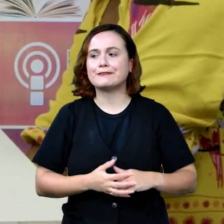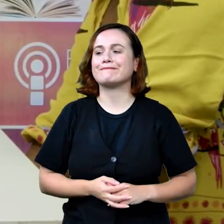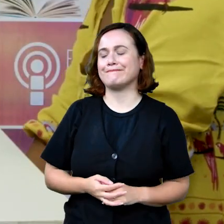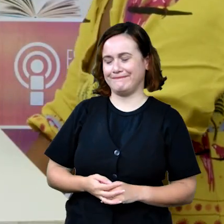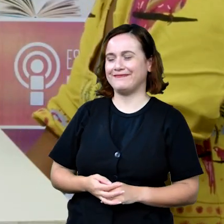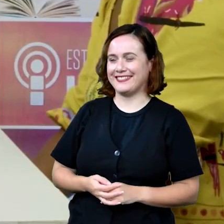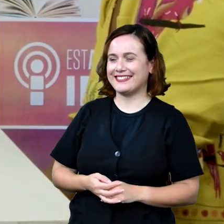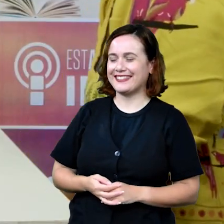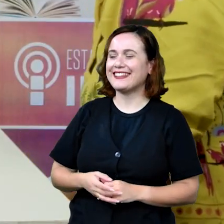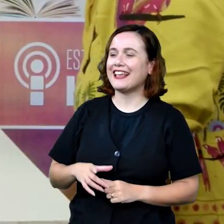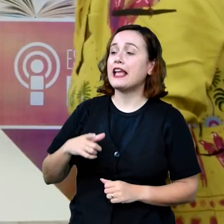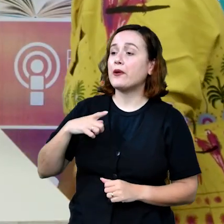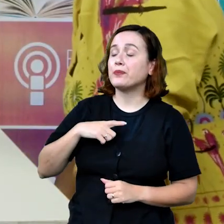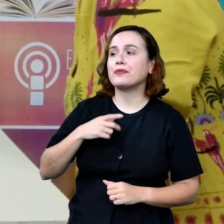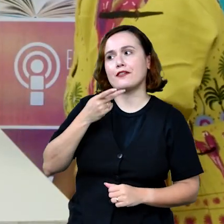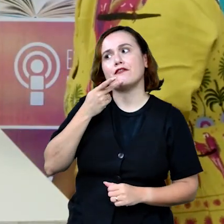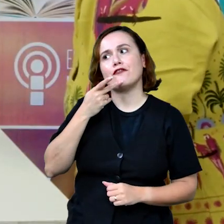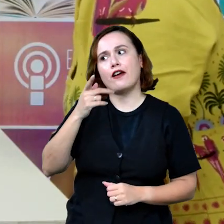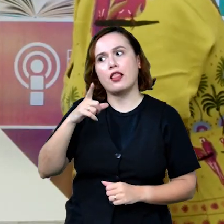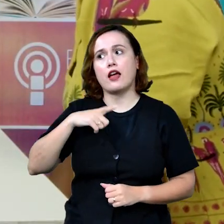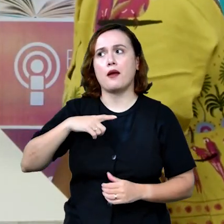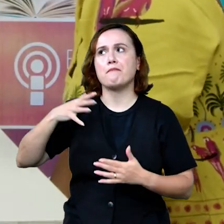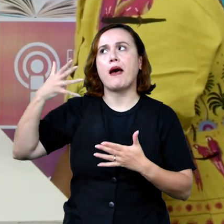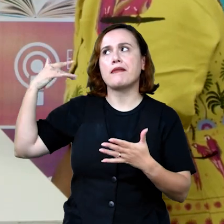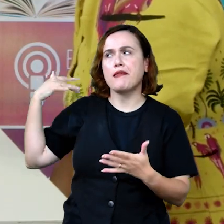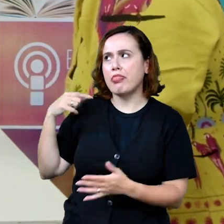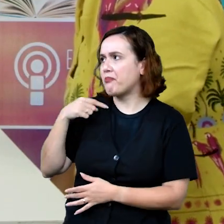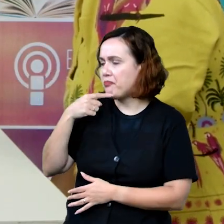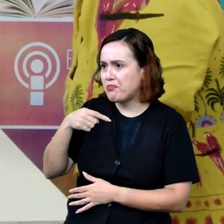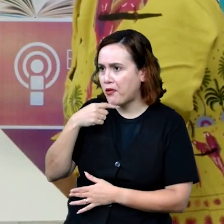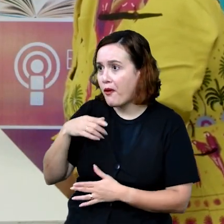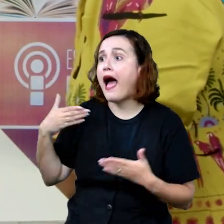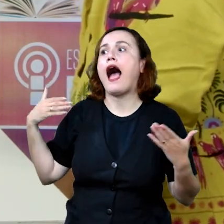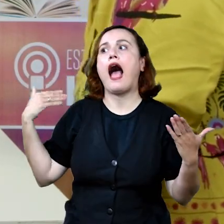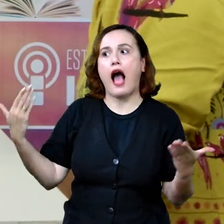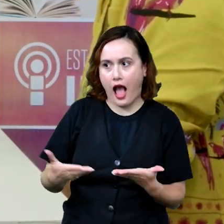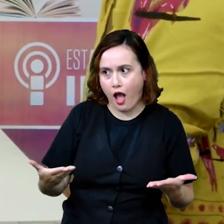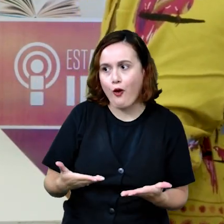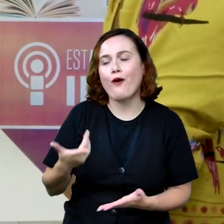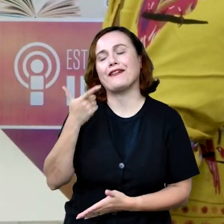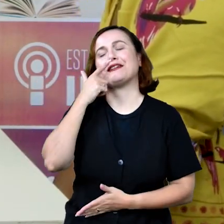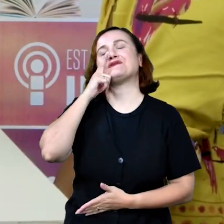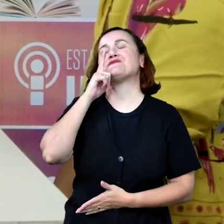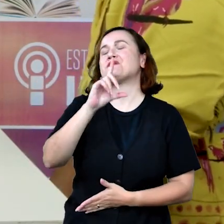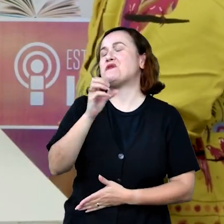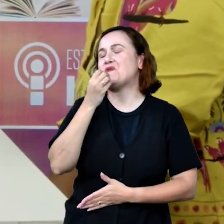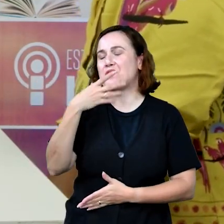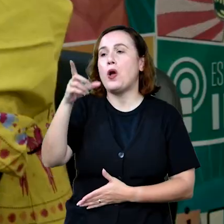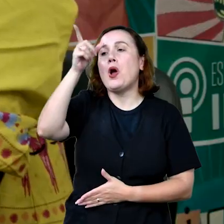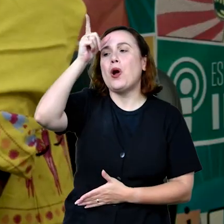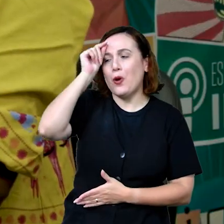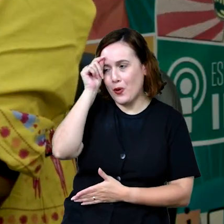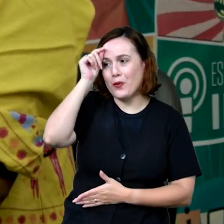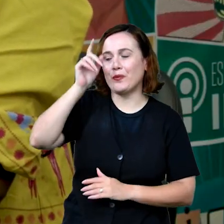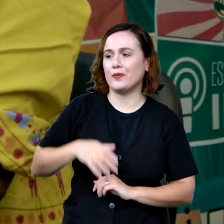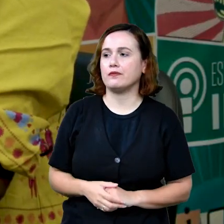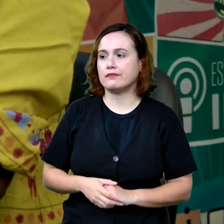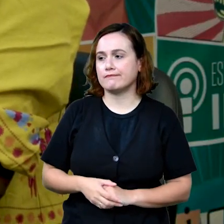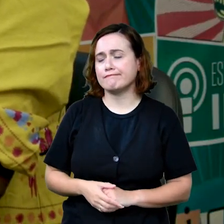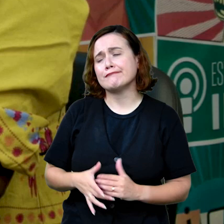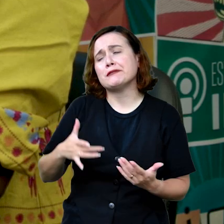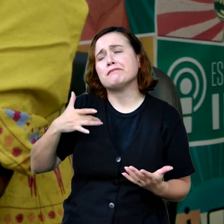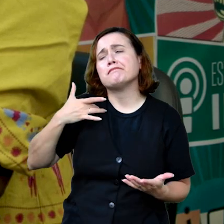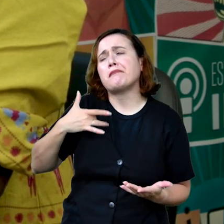acredito... existe uma expressão popular que fala antes tarde do que mais tarde. Ou seja, é uma pena que só agora,